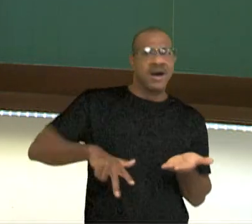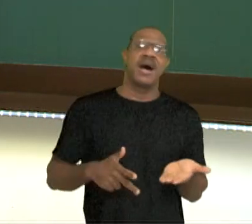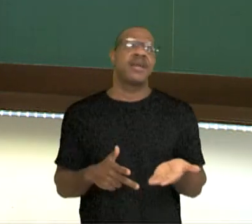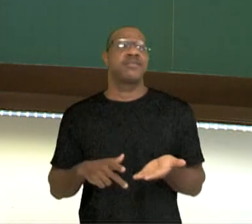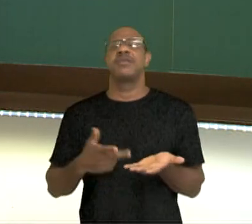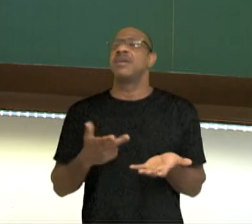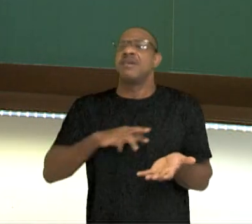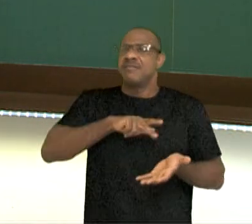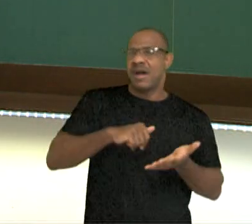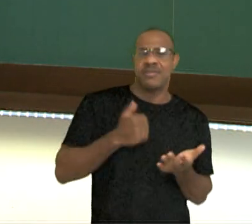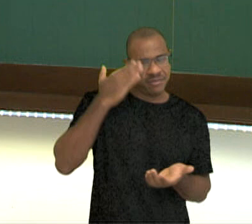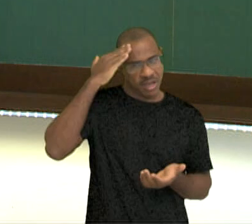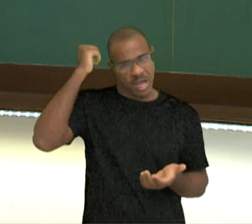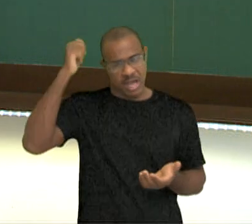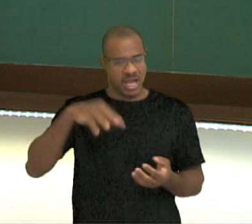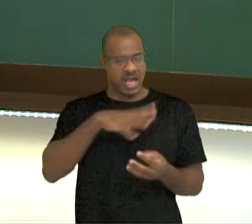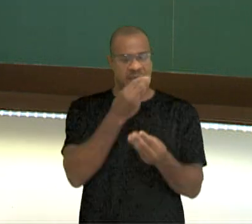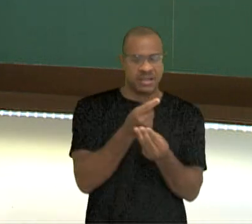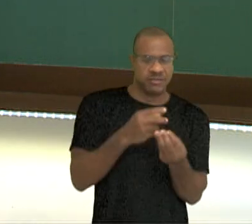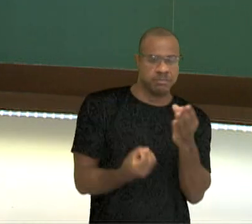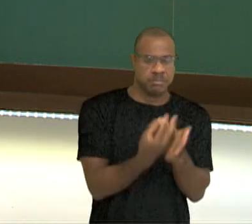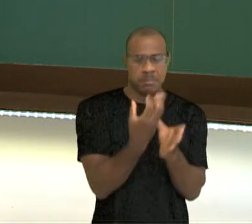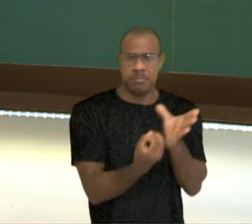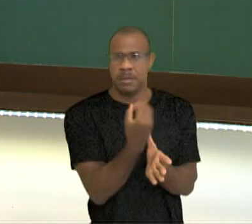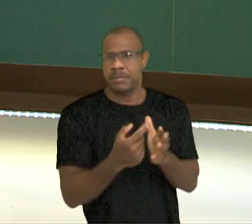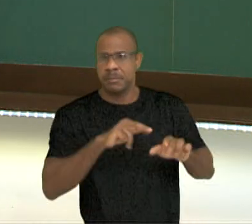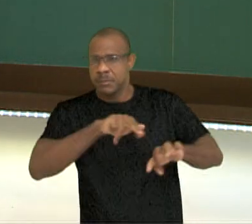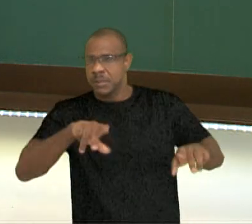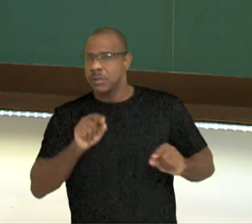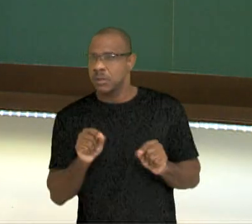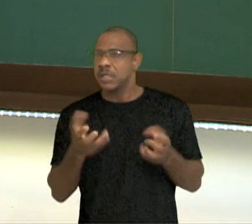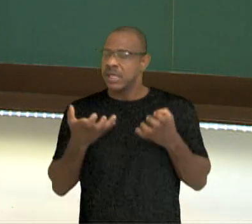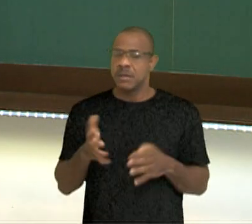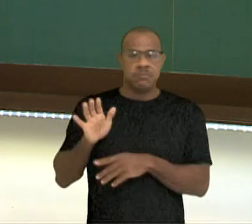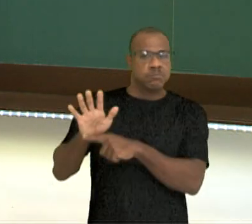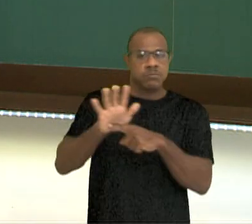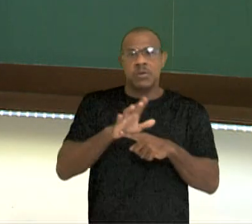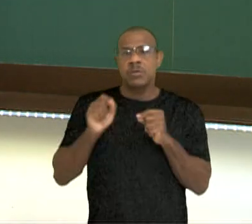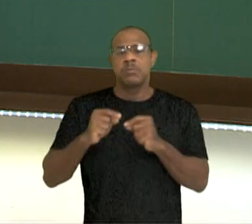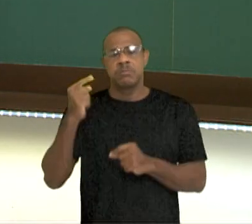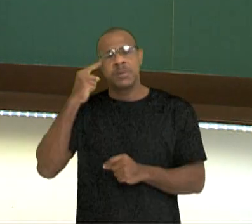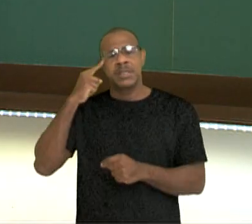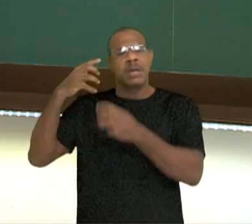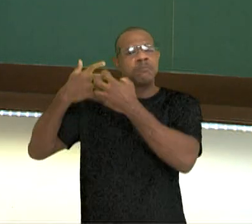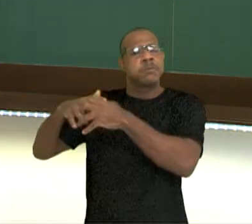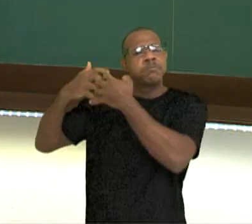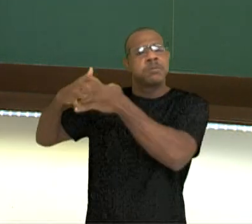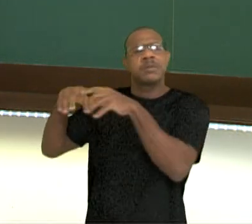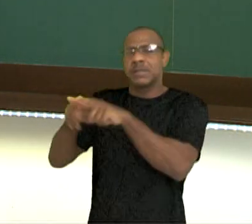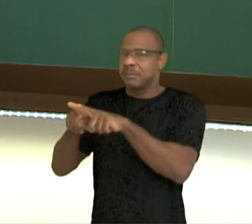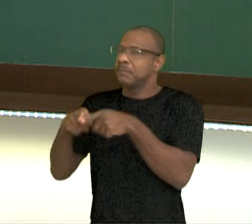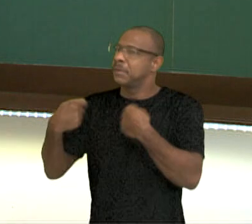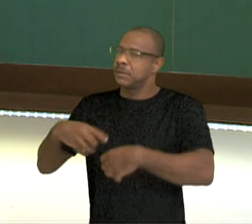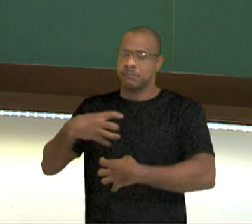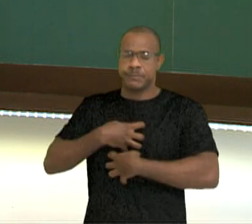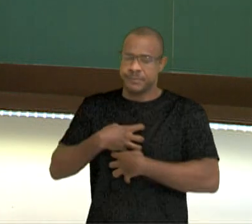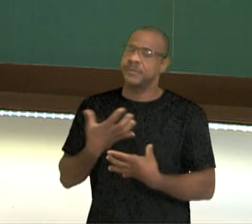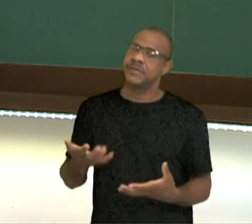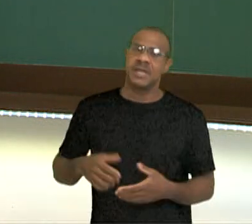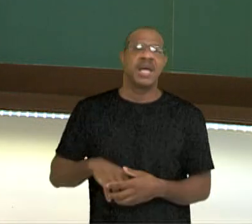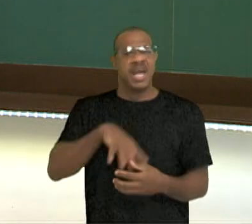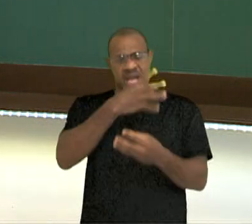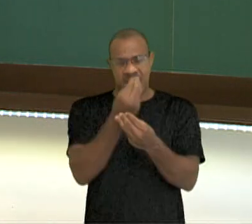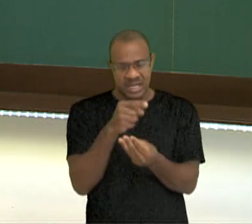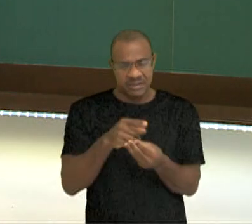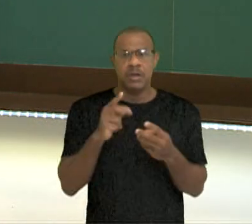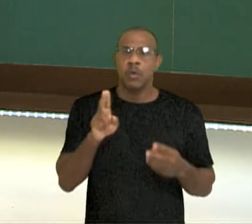foram surgindo e sempre na intenção de promover a reflexão. Tá? Essas artes, tá? O